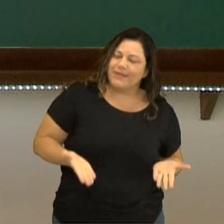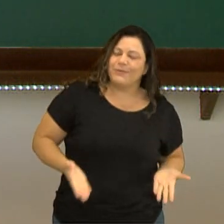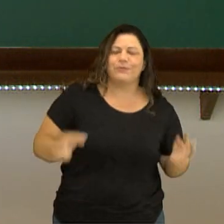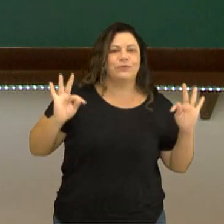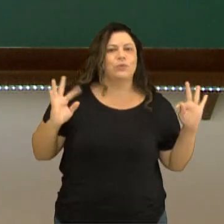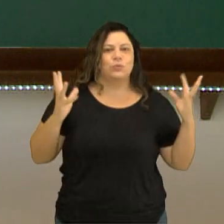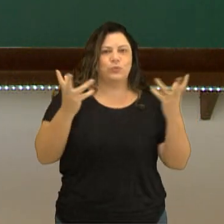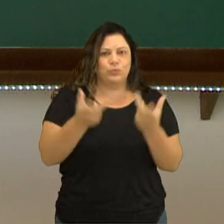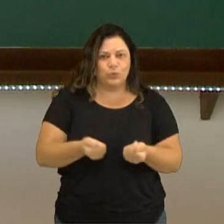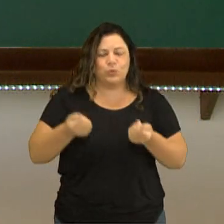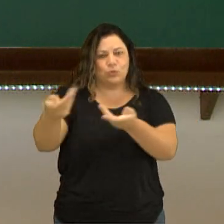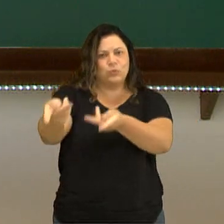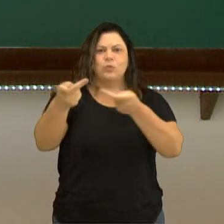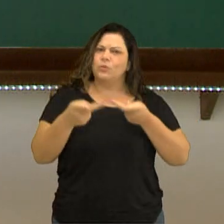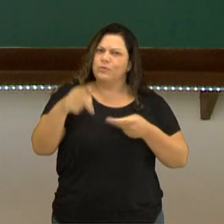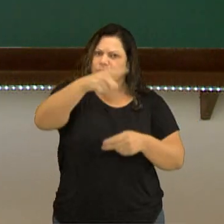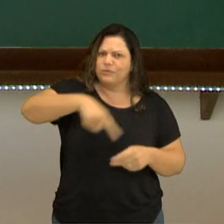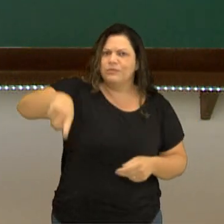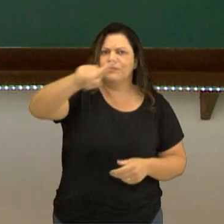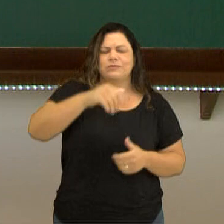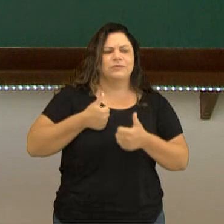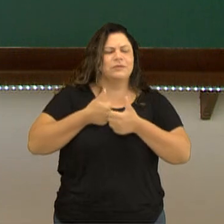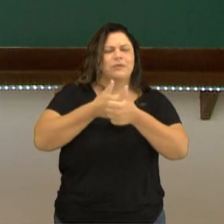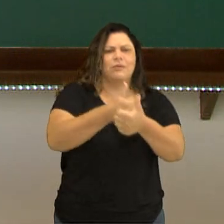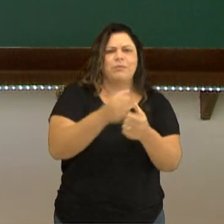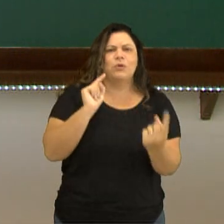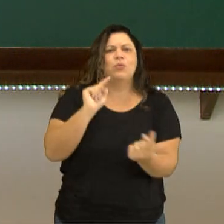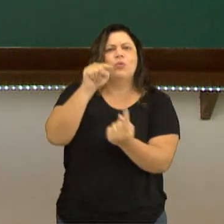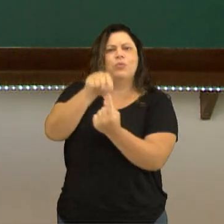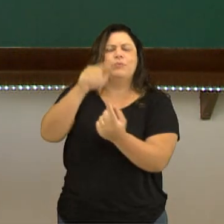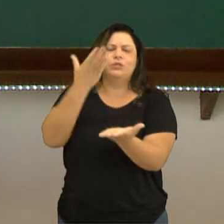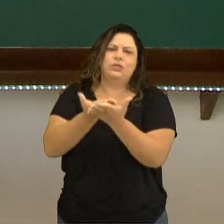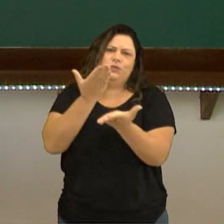bem-vindo. Convido você a acompanhar os objetivos da aula.